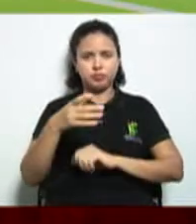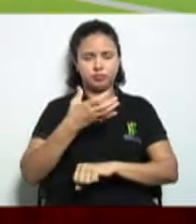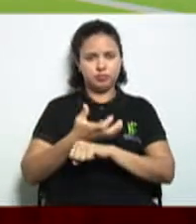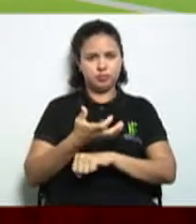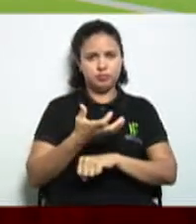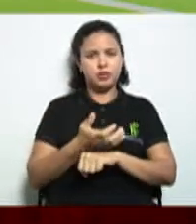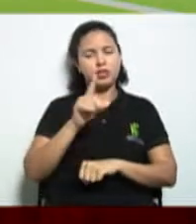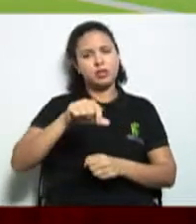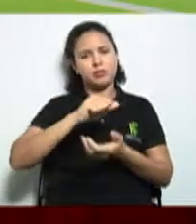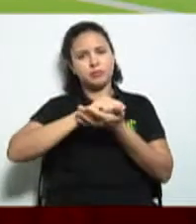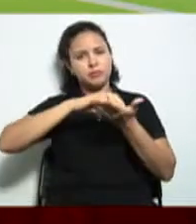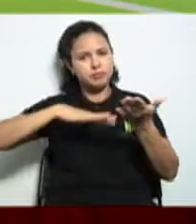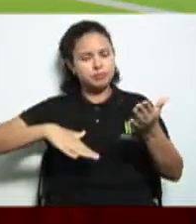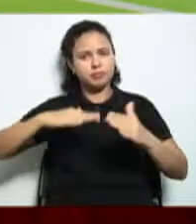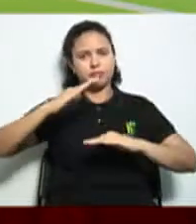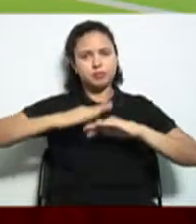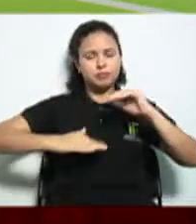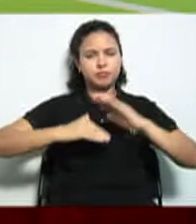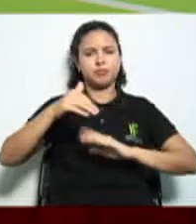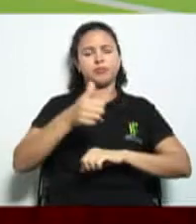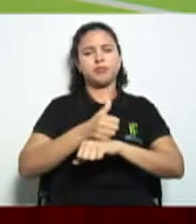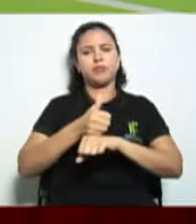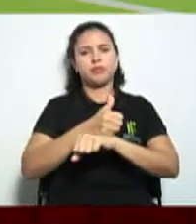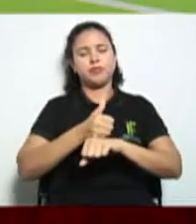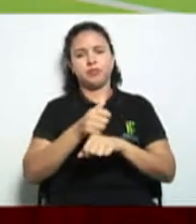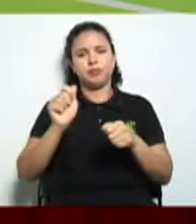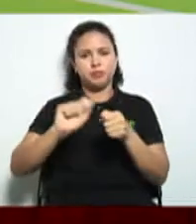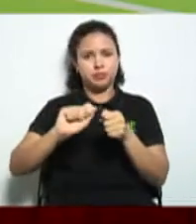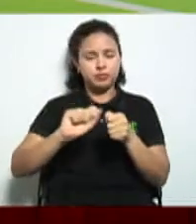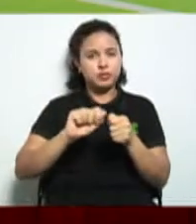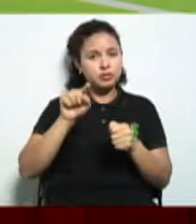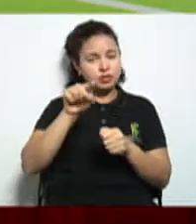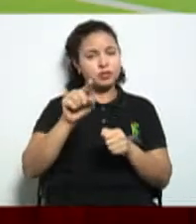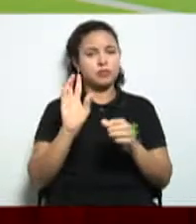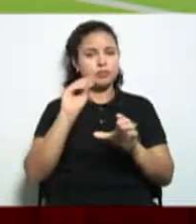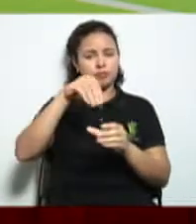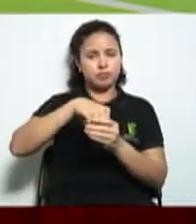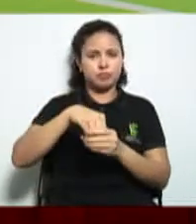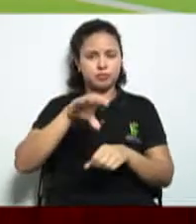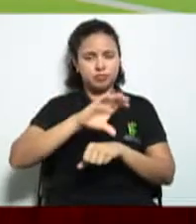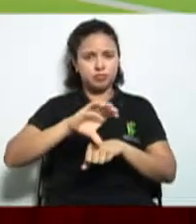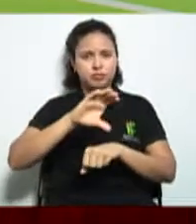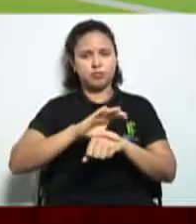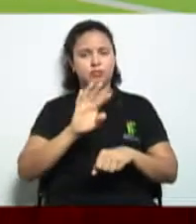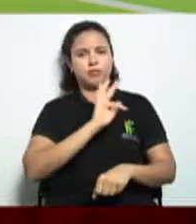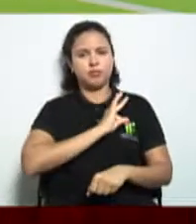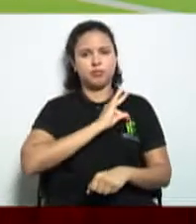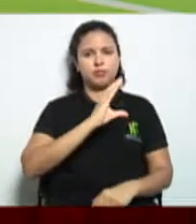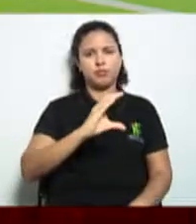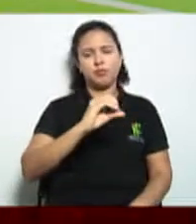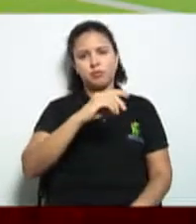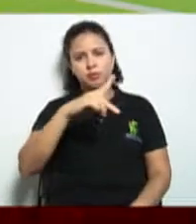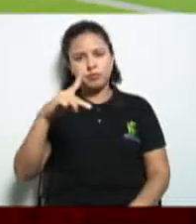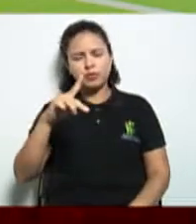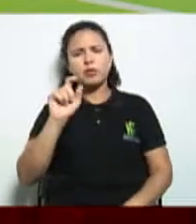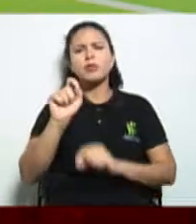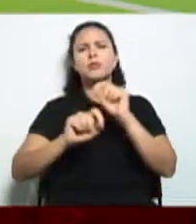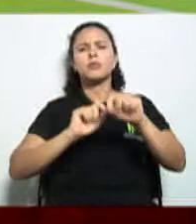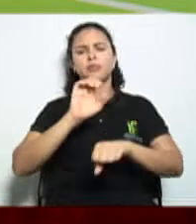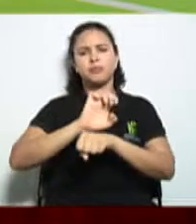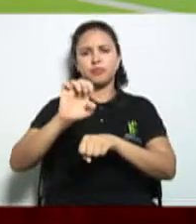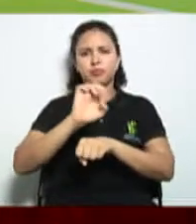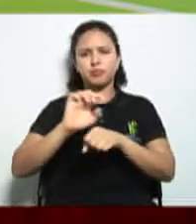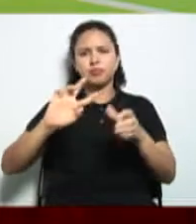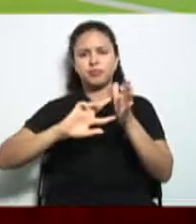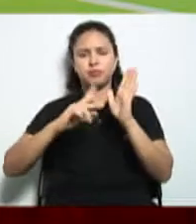das atividades de prática profissional a serem realizadas dentro do curso técnico em cooperativismo. E o que é o estágio?